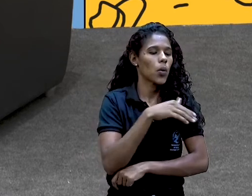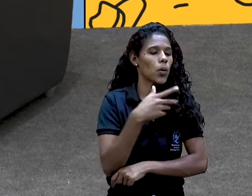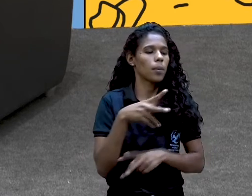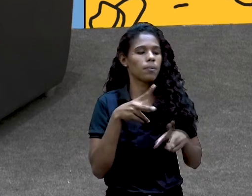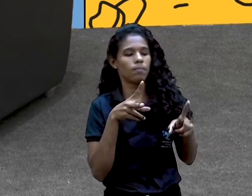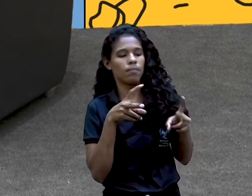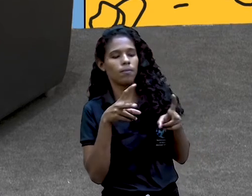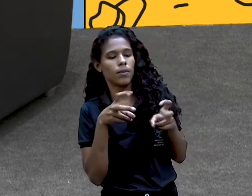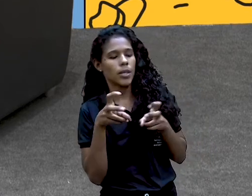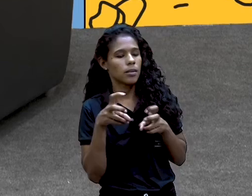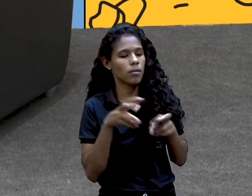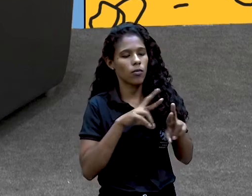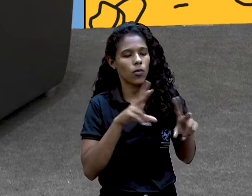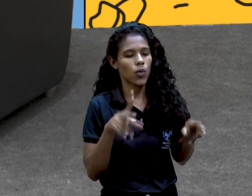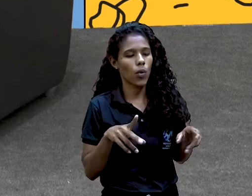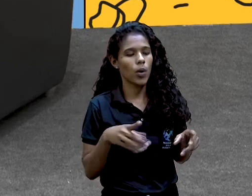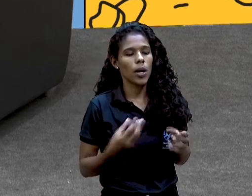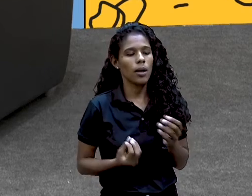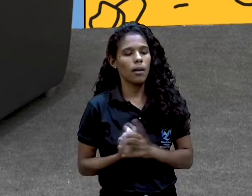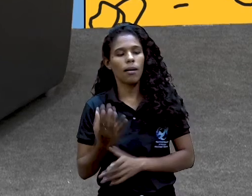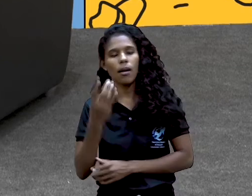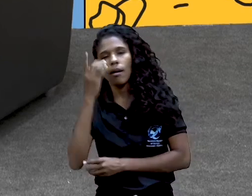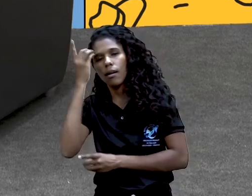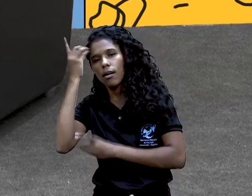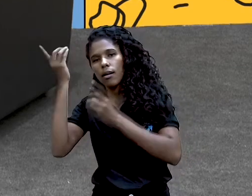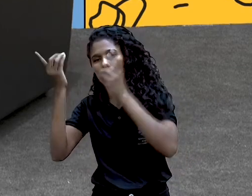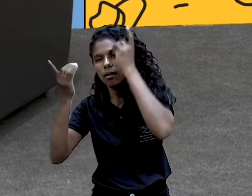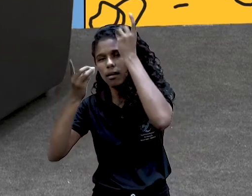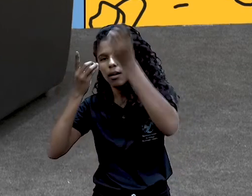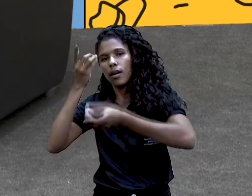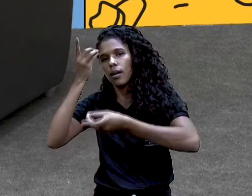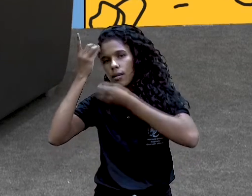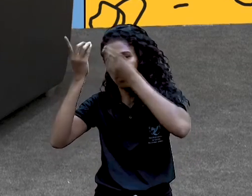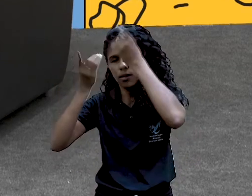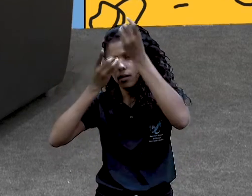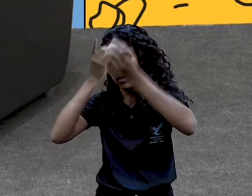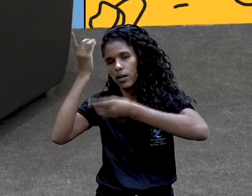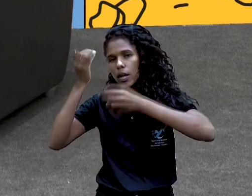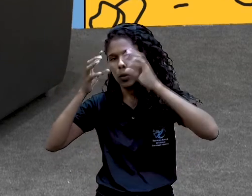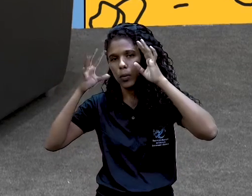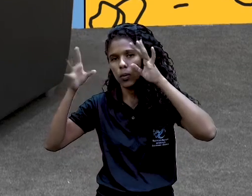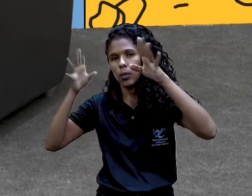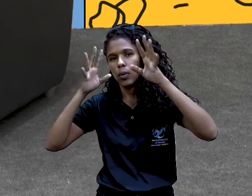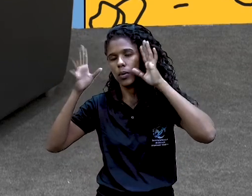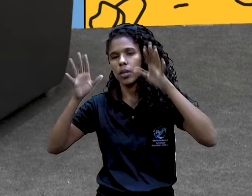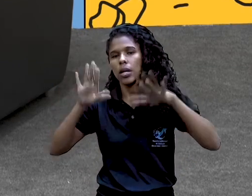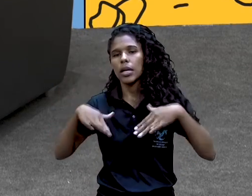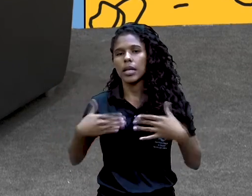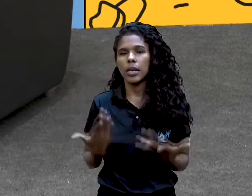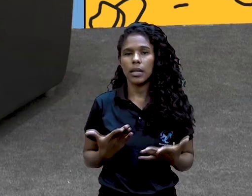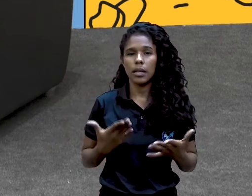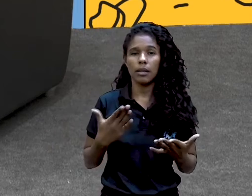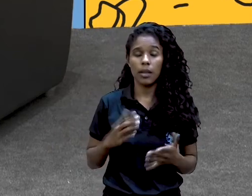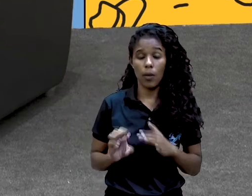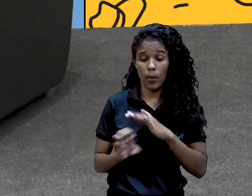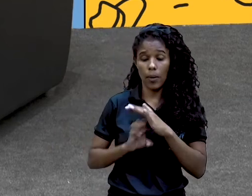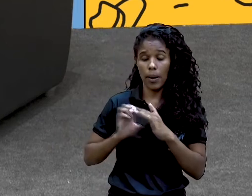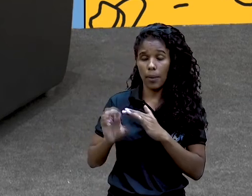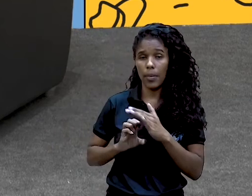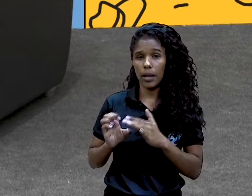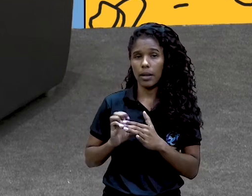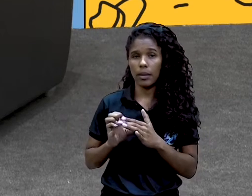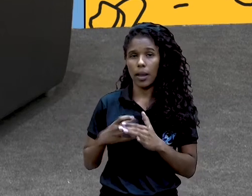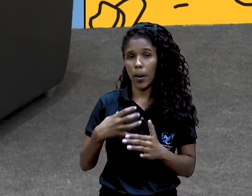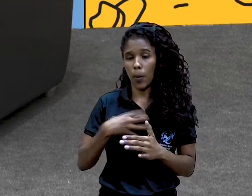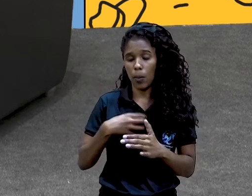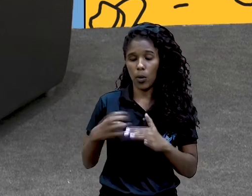não necessariamente o empreendedorismo está vinculado ao trabalho, está vinculado a uma atitude, a um jeito de ser, a um jeito